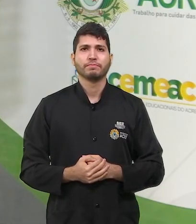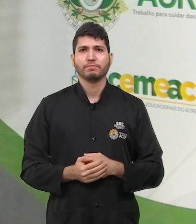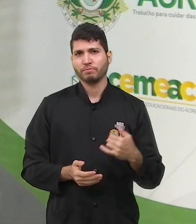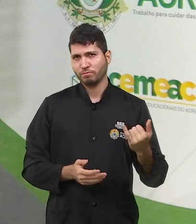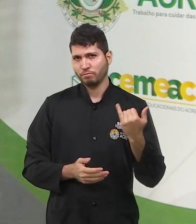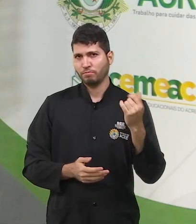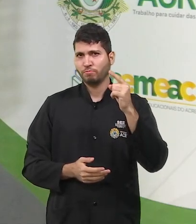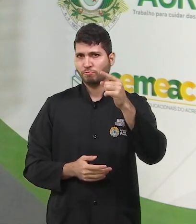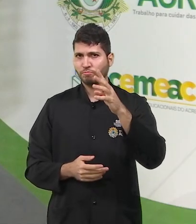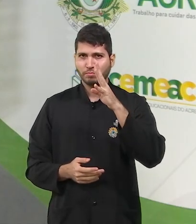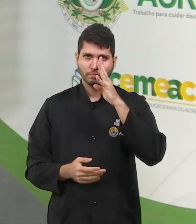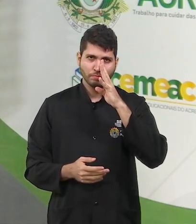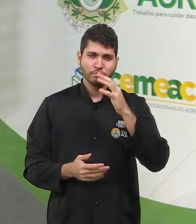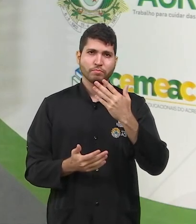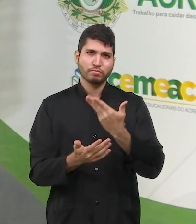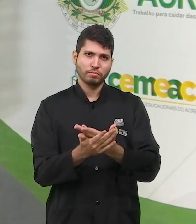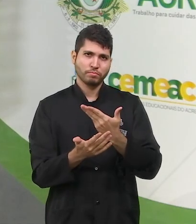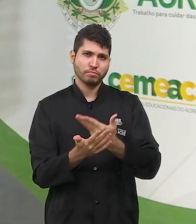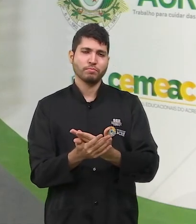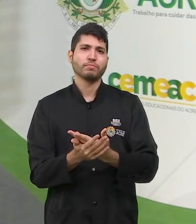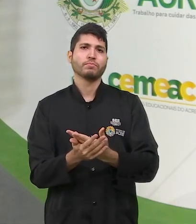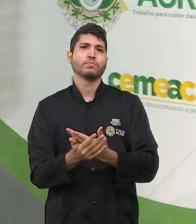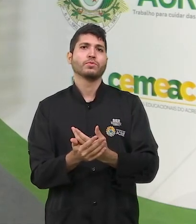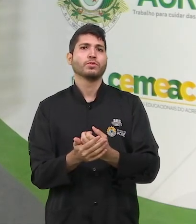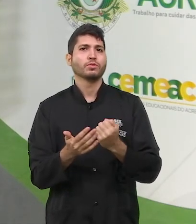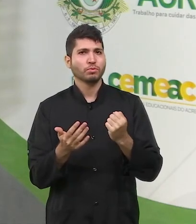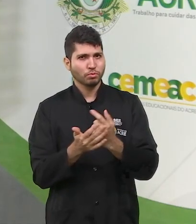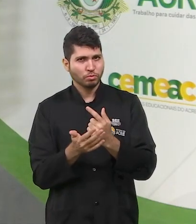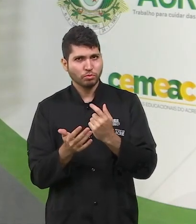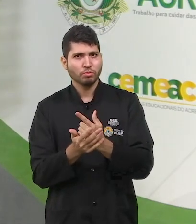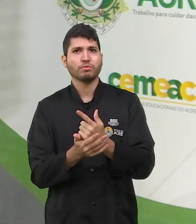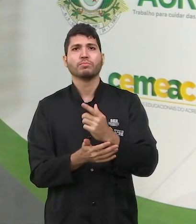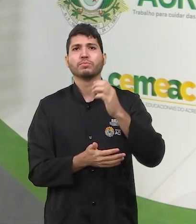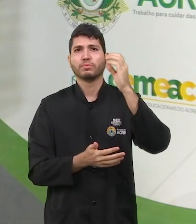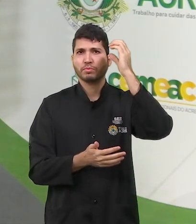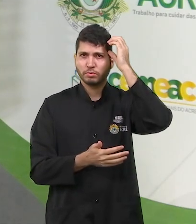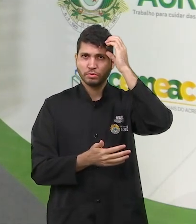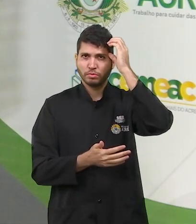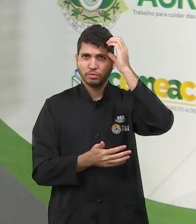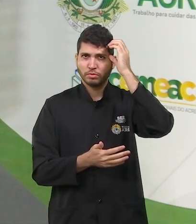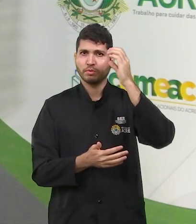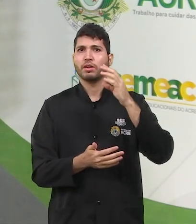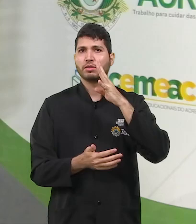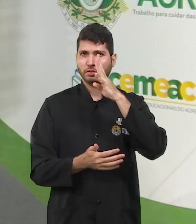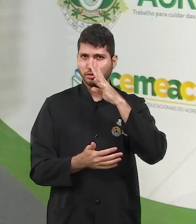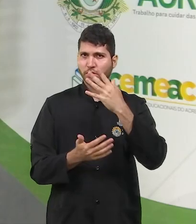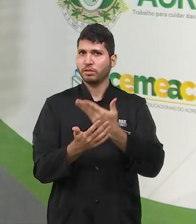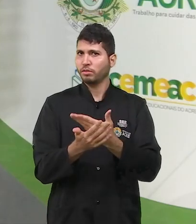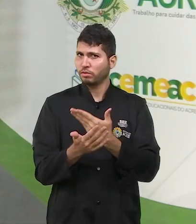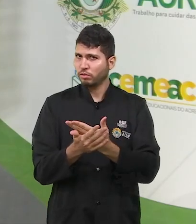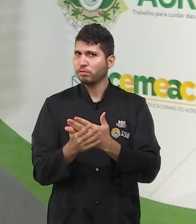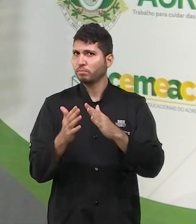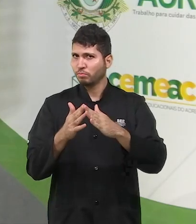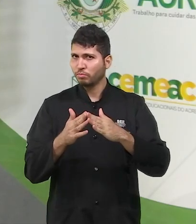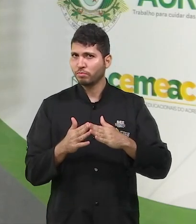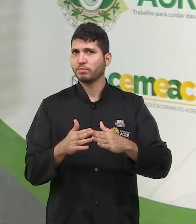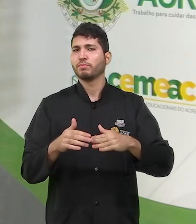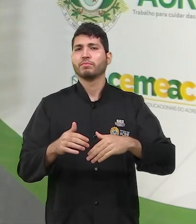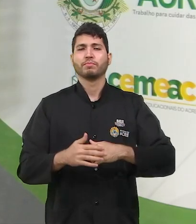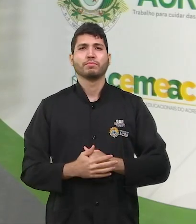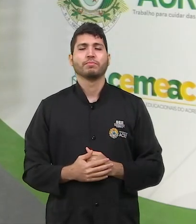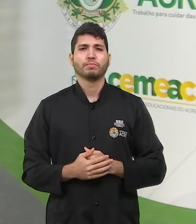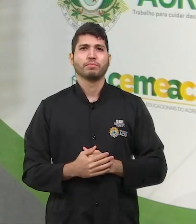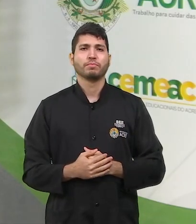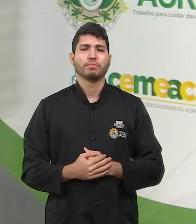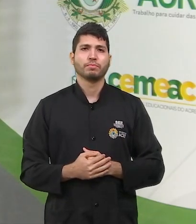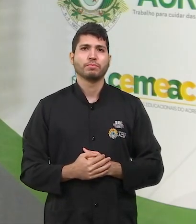consumo consciente que tem aqui na plataforma e é só você acessar. Ok? Então, o consumo consciente, ele surge justamente como